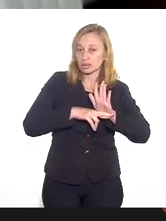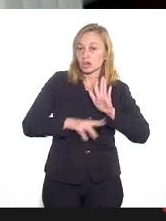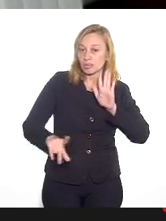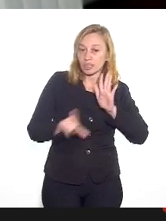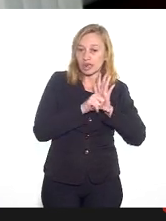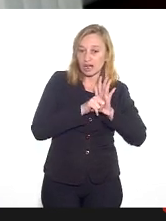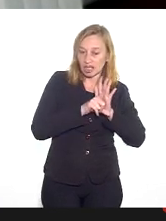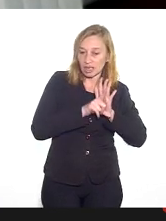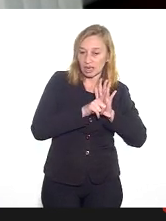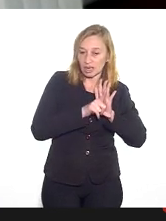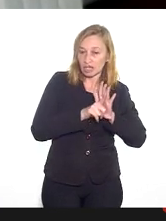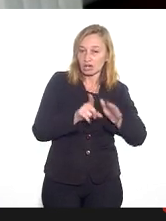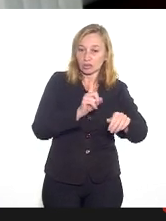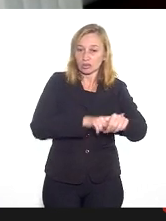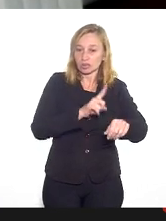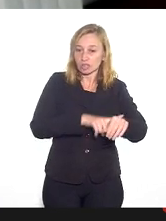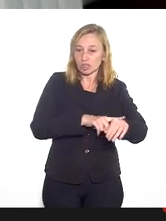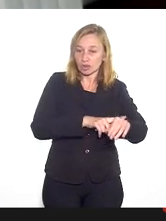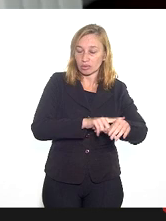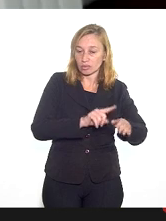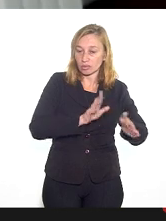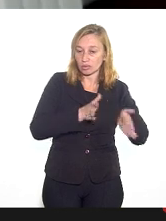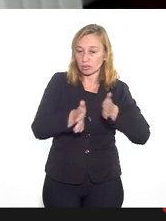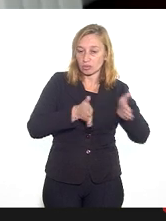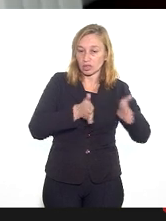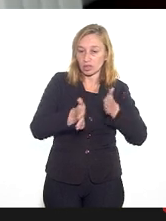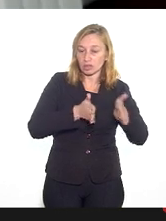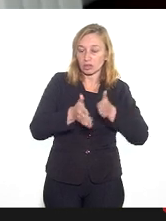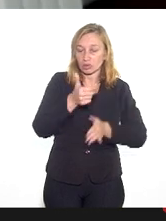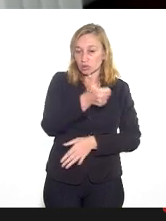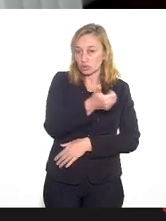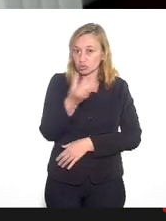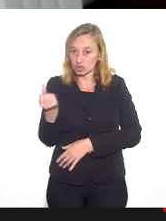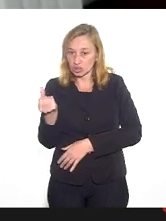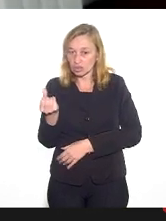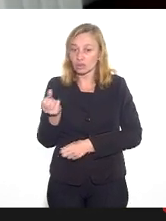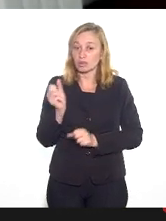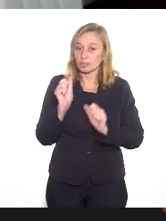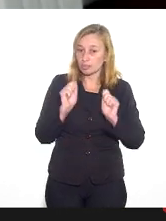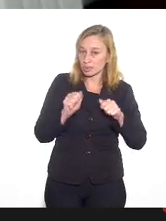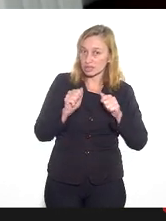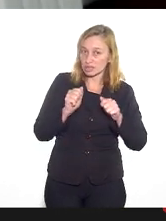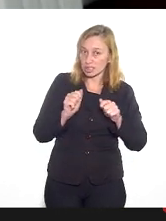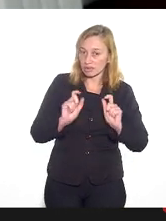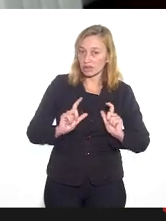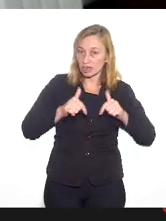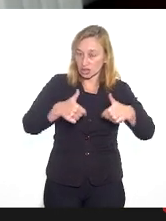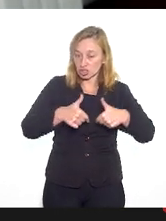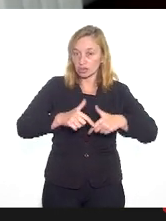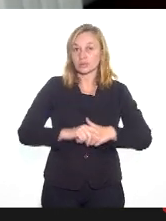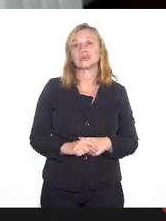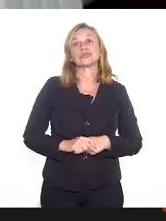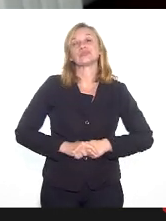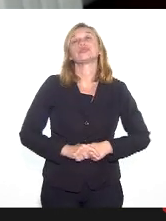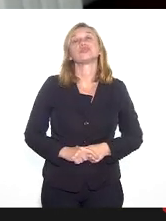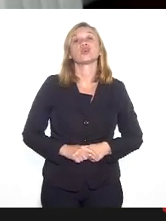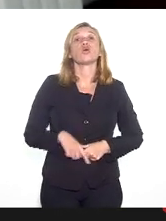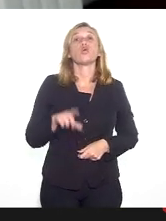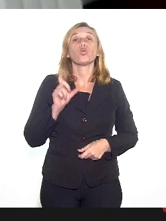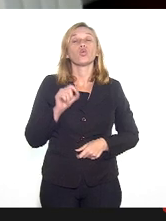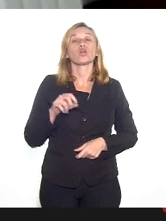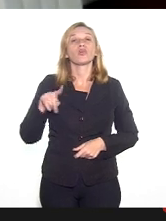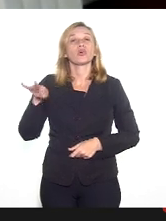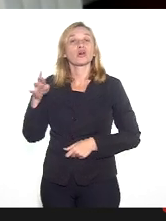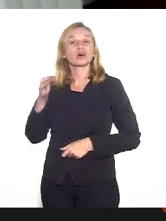de suspensão do prazo de validade lá em 2016, então ele precisava estar em vigor. E o que a